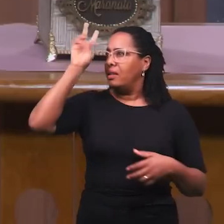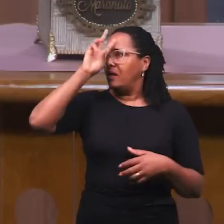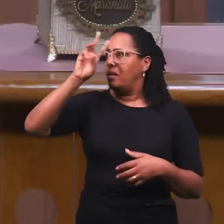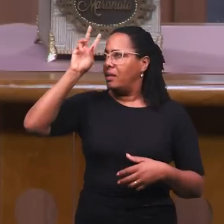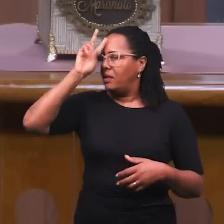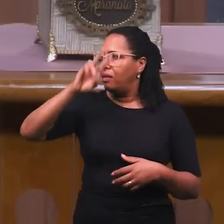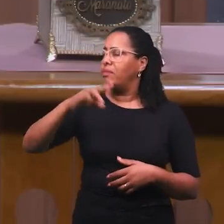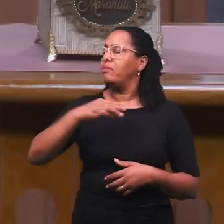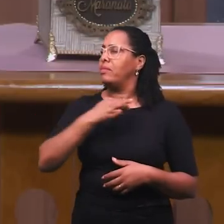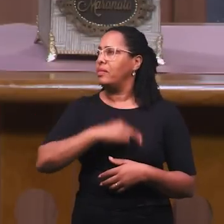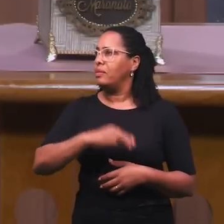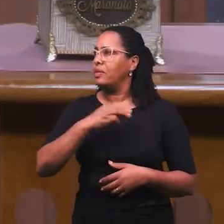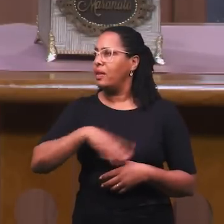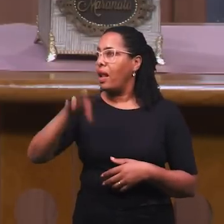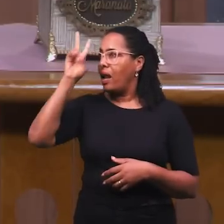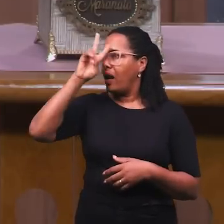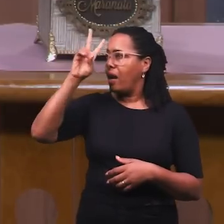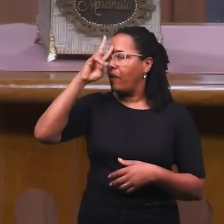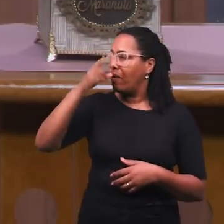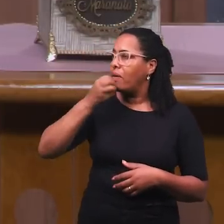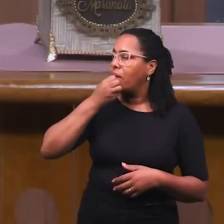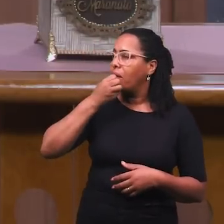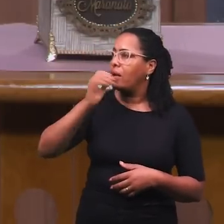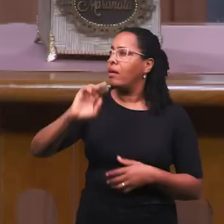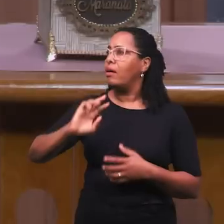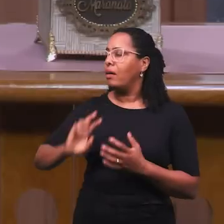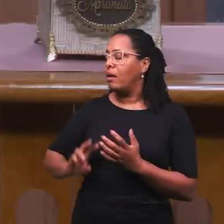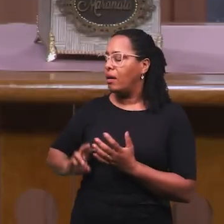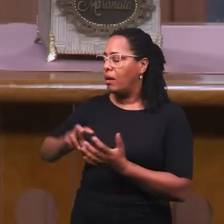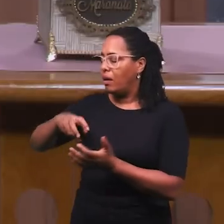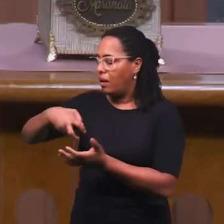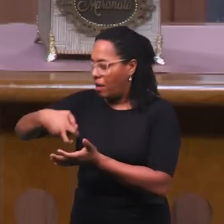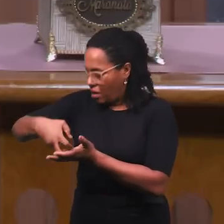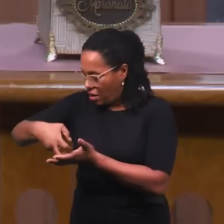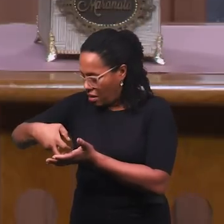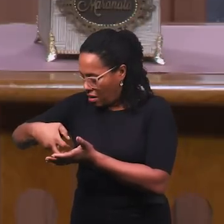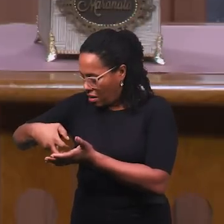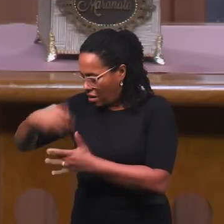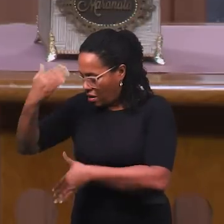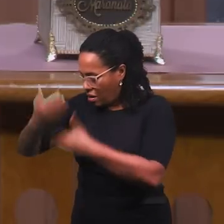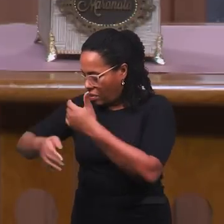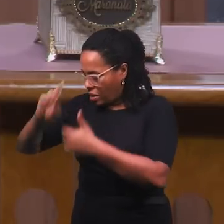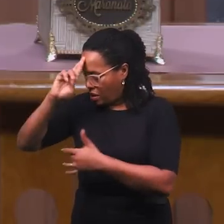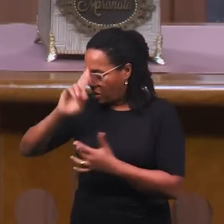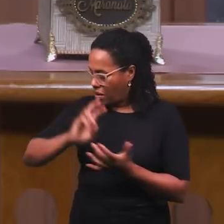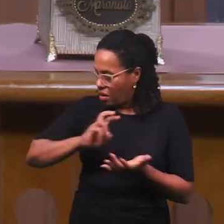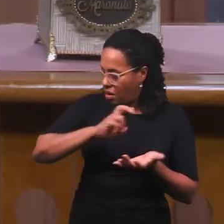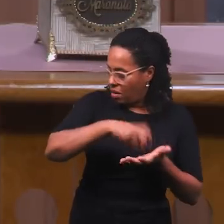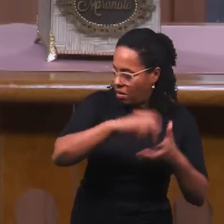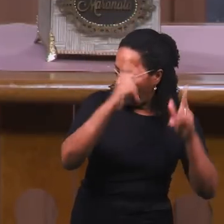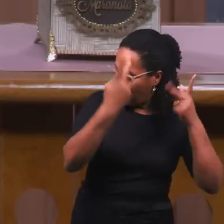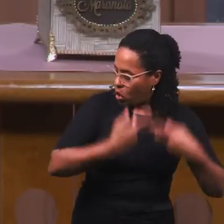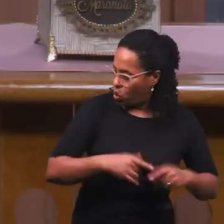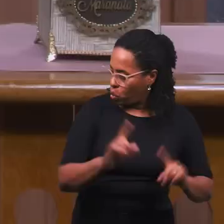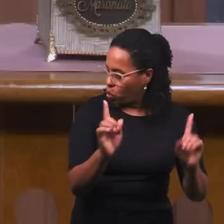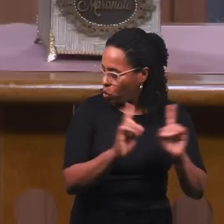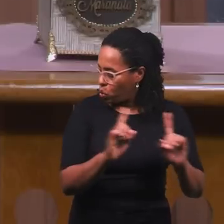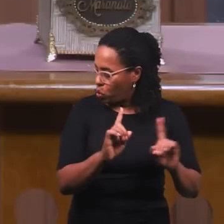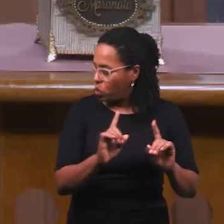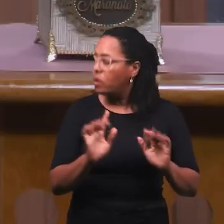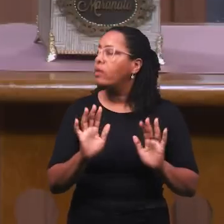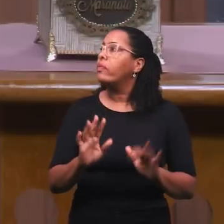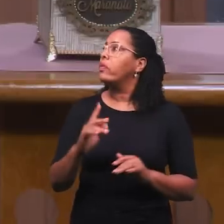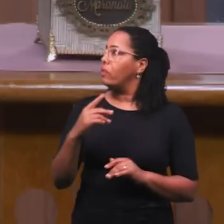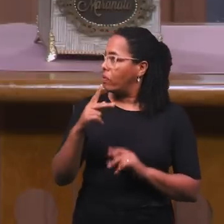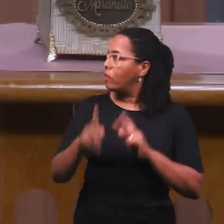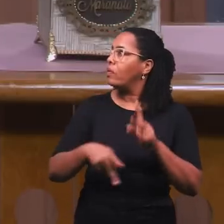da misericórdia. Ele lembrou que bom é cair, Senhor, nas tuas mãos e não nas mãos dos homens.